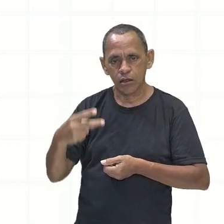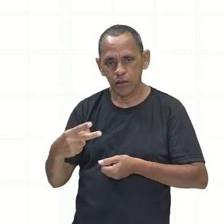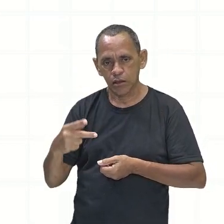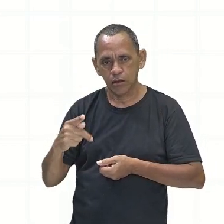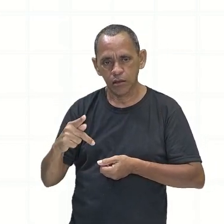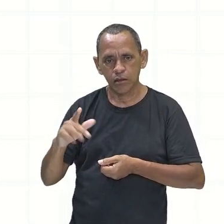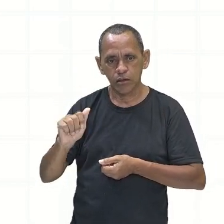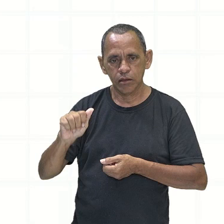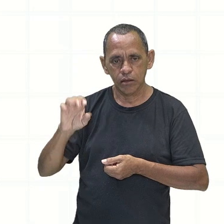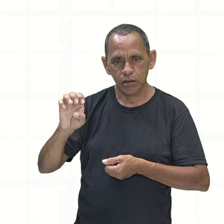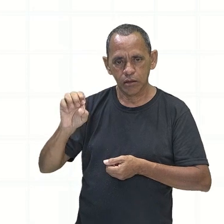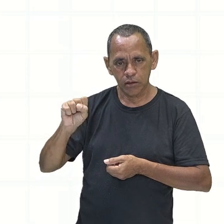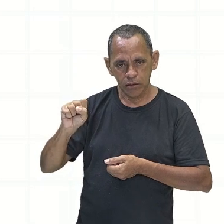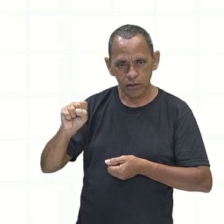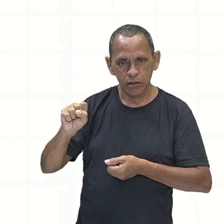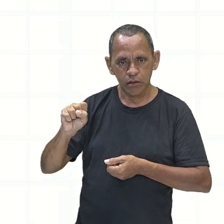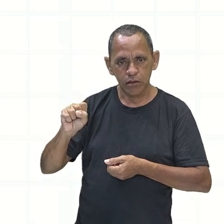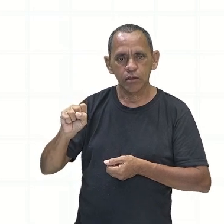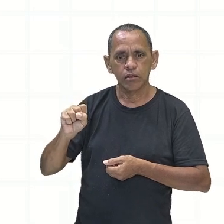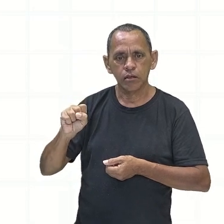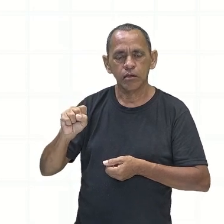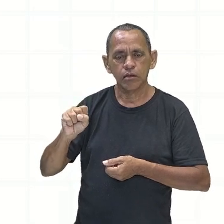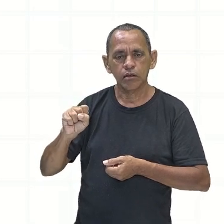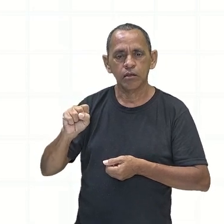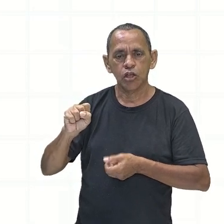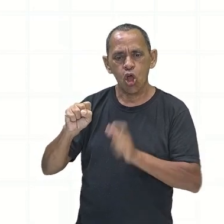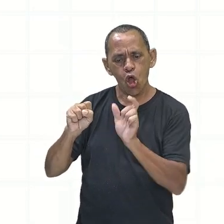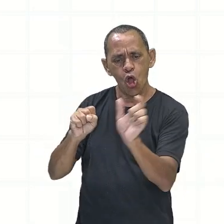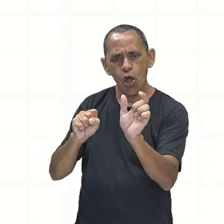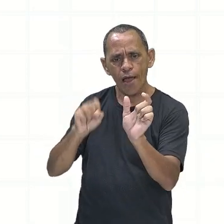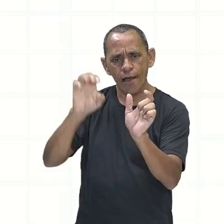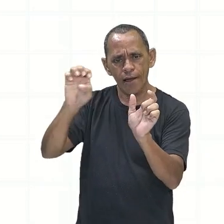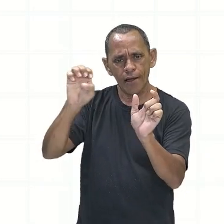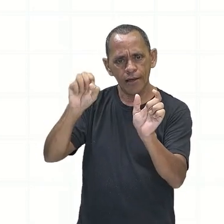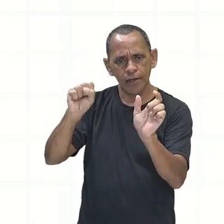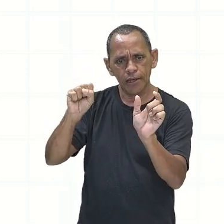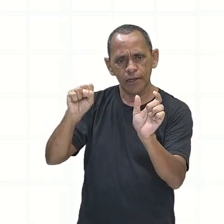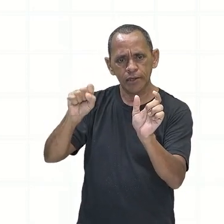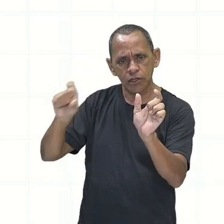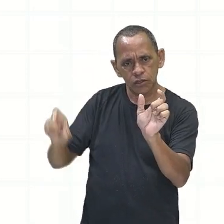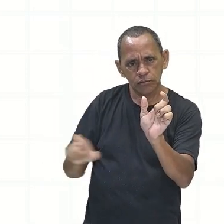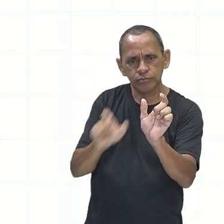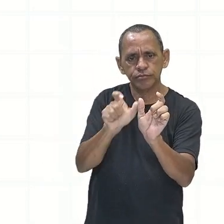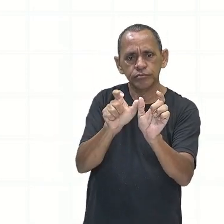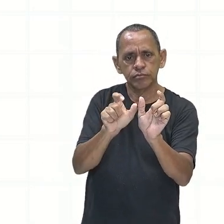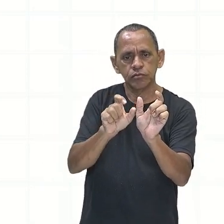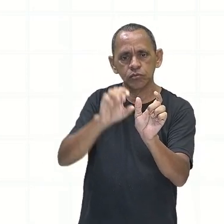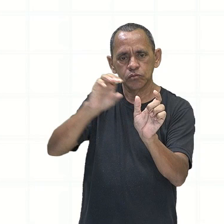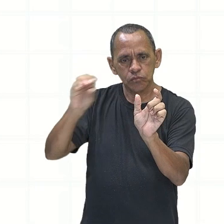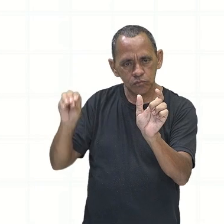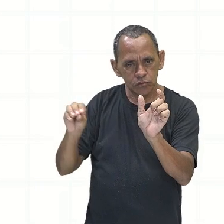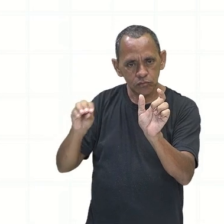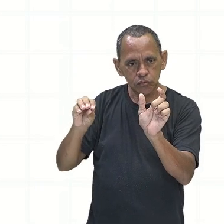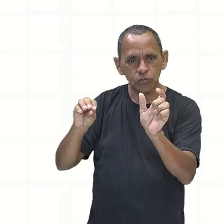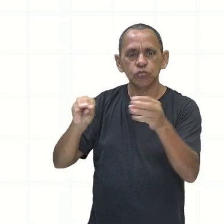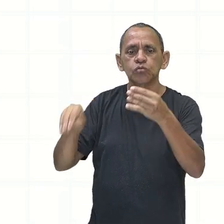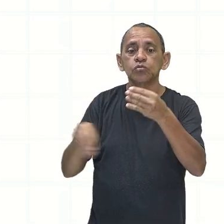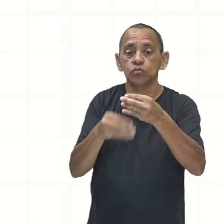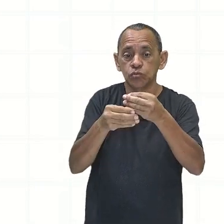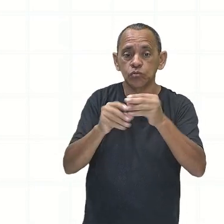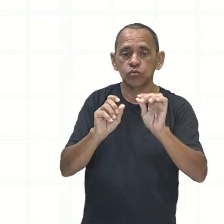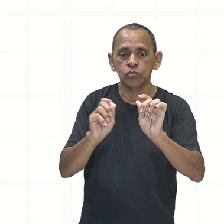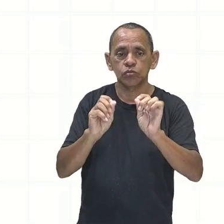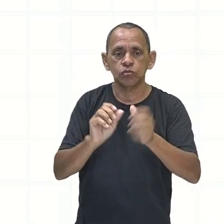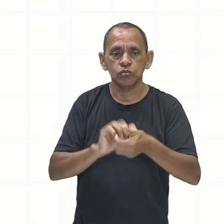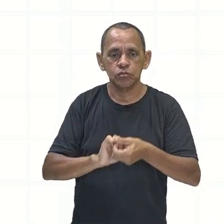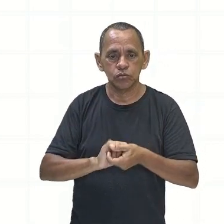pães, acrescenta ES. E a palavra lápis, que é um caso à parte da língua